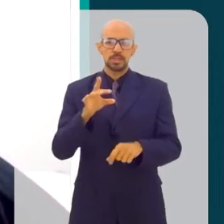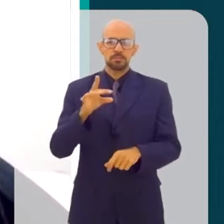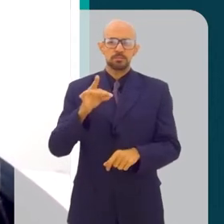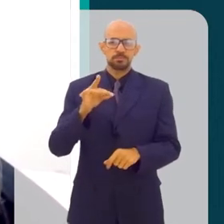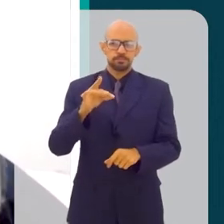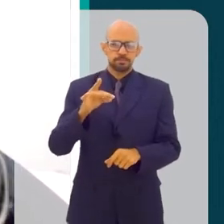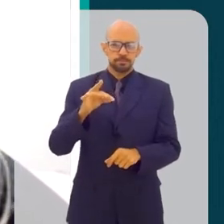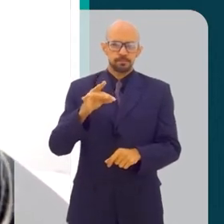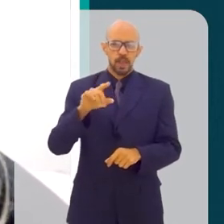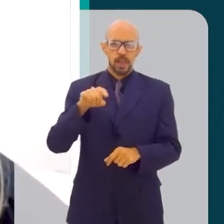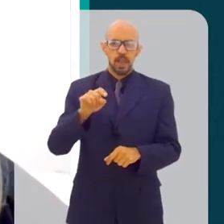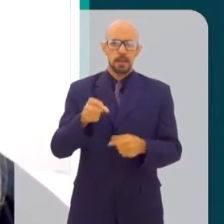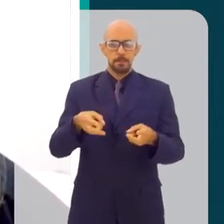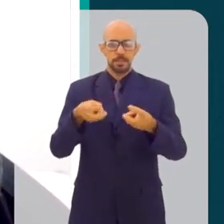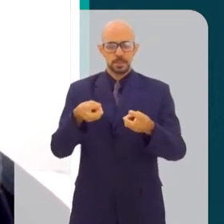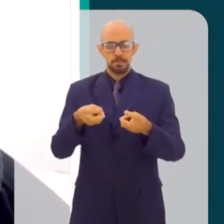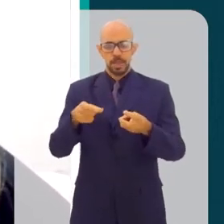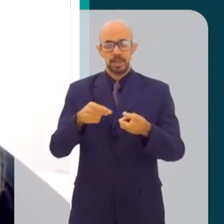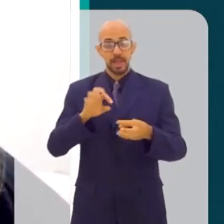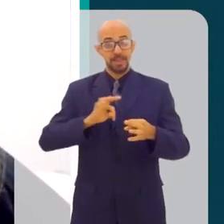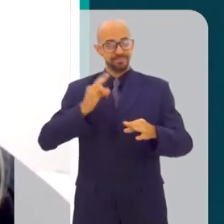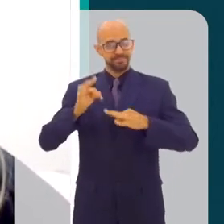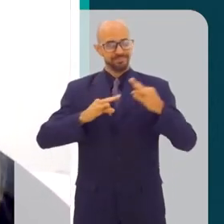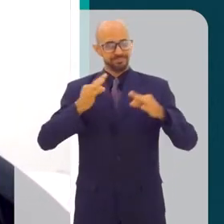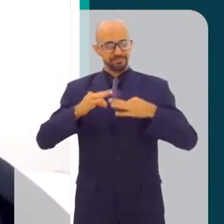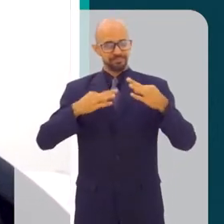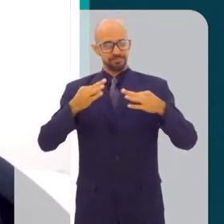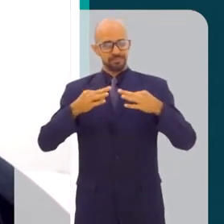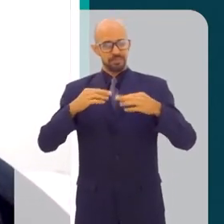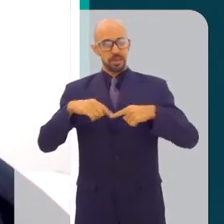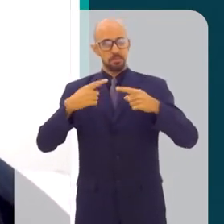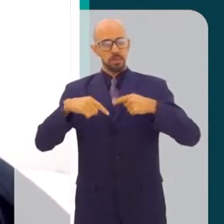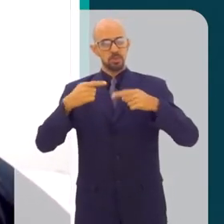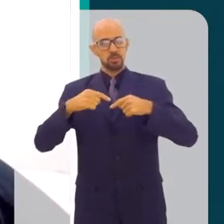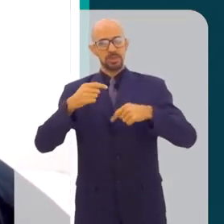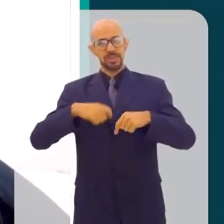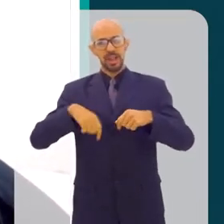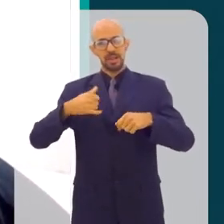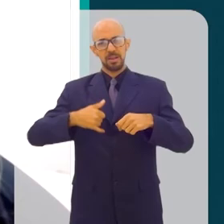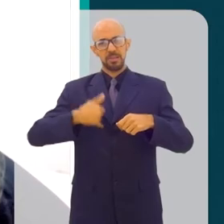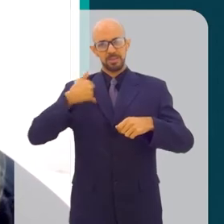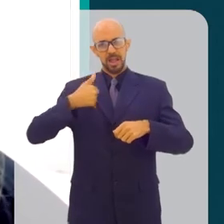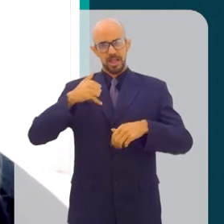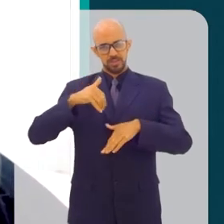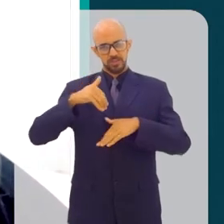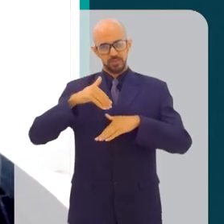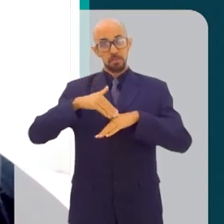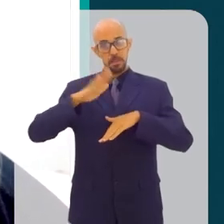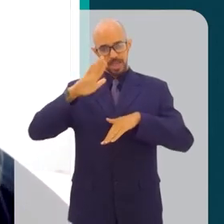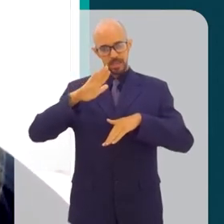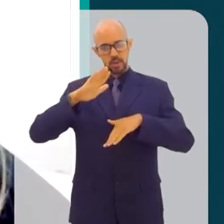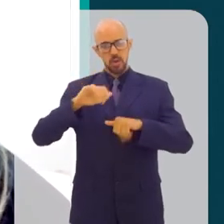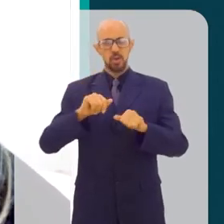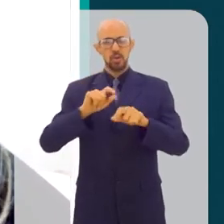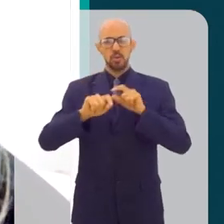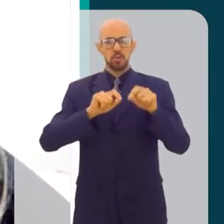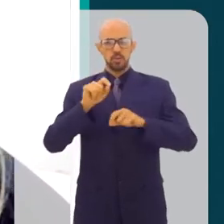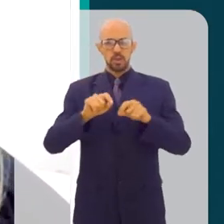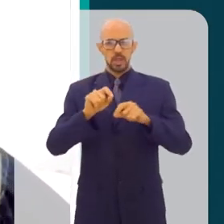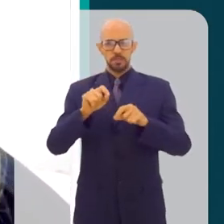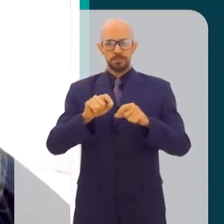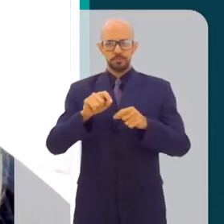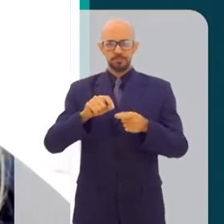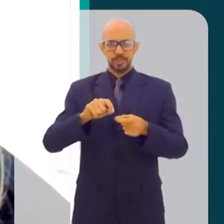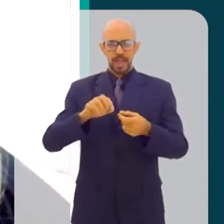a lubrificação, ela é um sinal de excitação. Conforme a gente vai ficando mais velho, as glândulas, né,